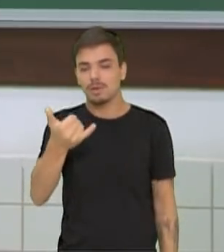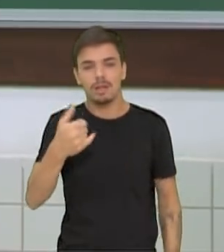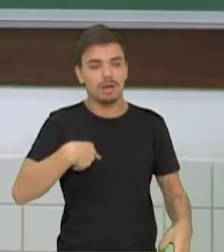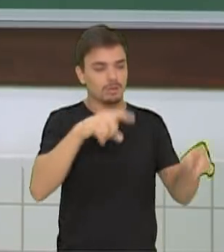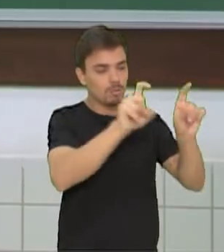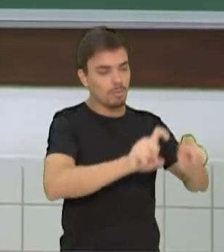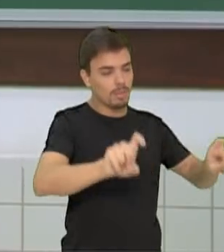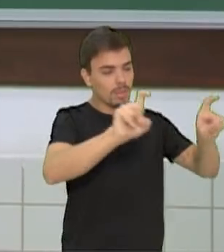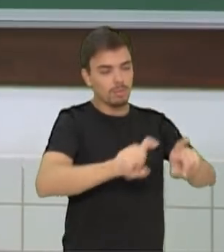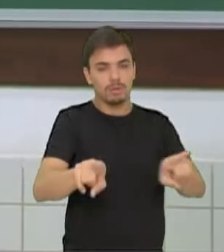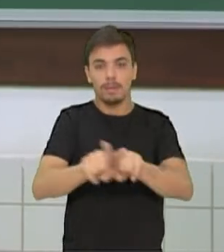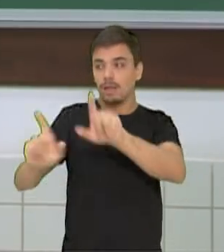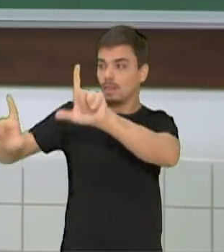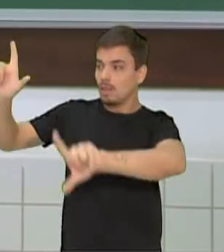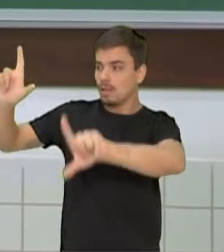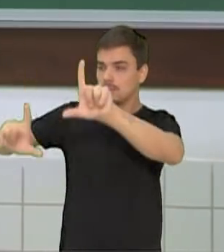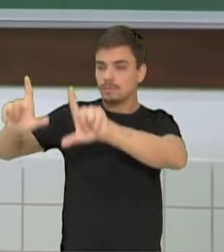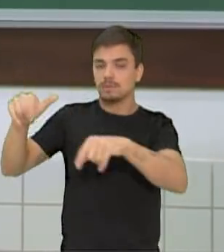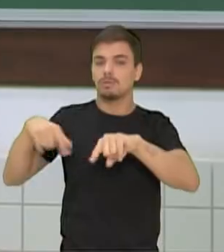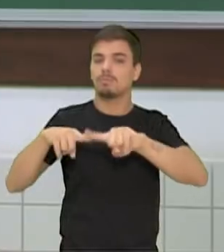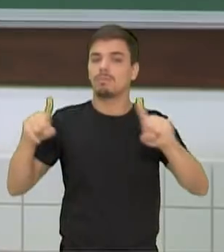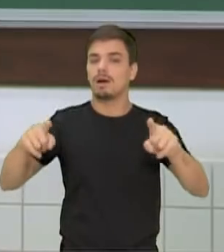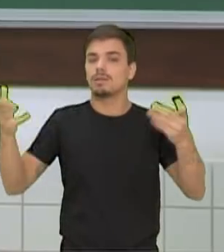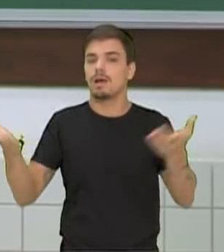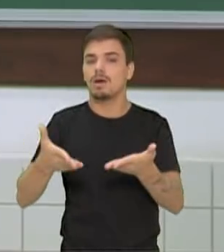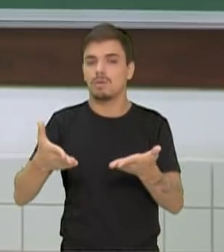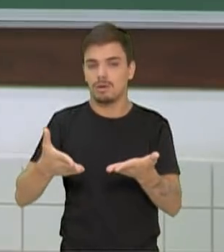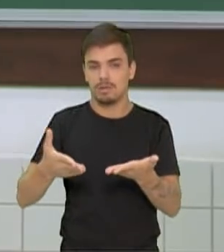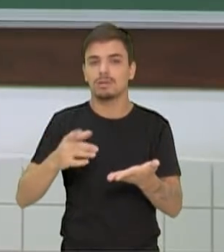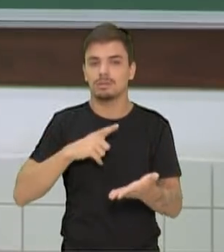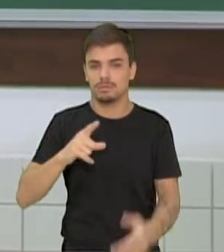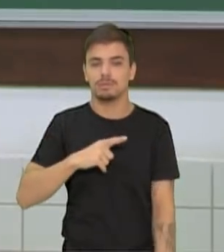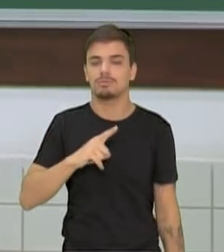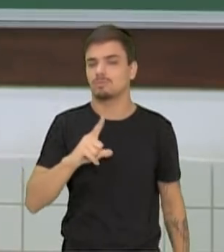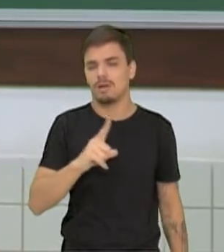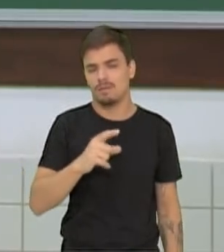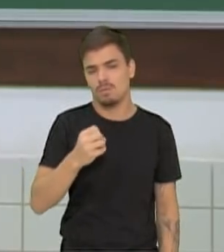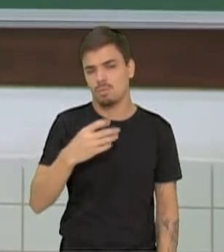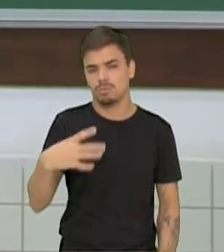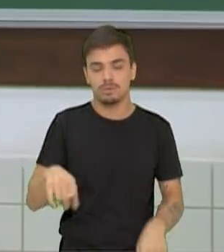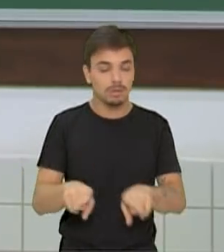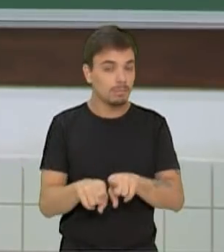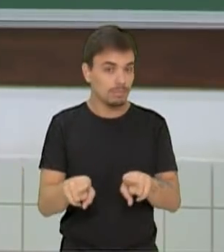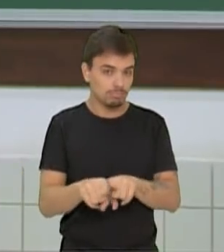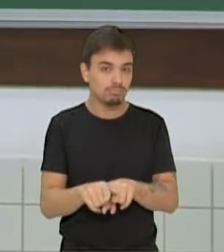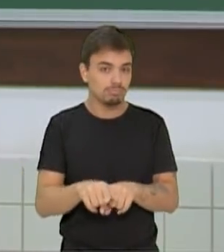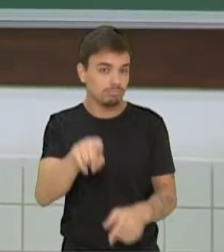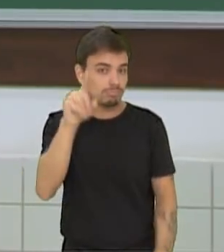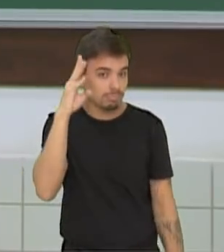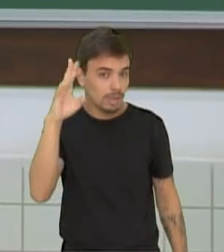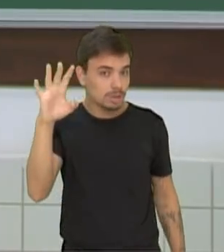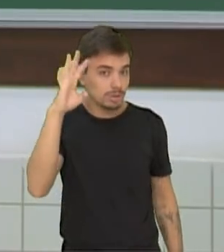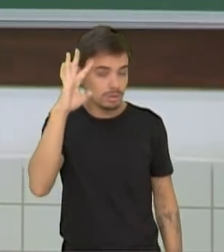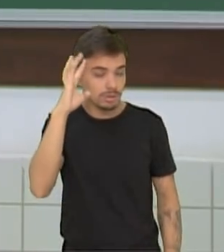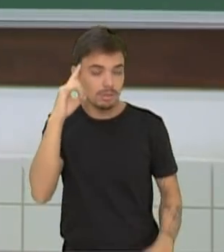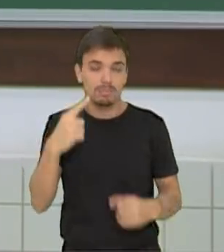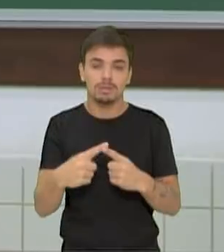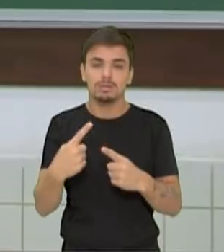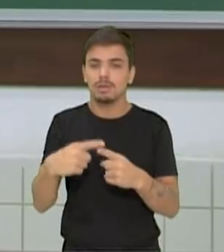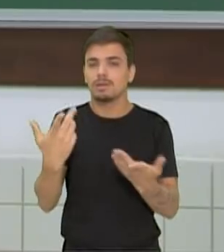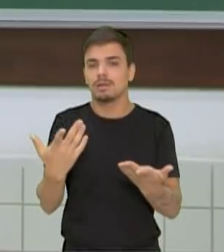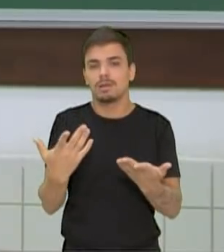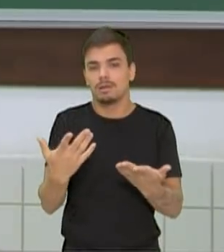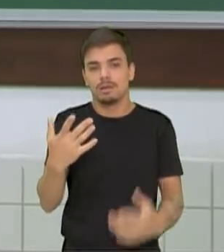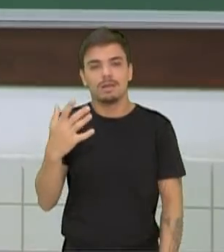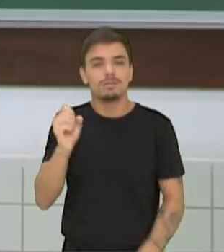na televisão. Mas esse tempo existiu e não estava muito longe, né? E aí você imagina, né, ter que ficar